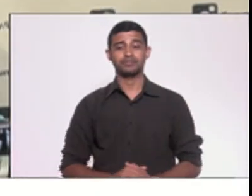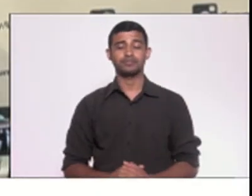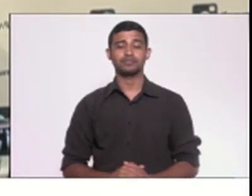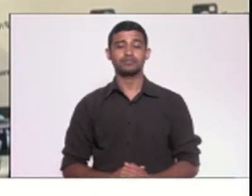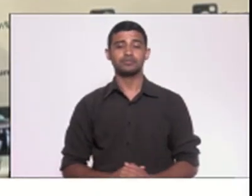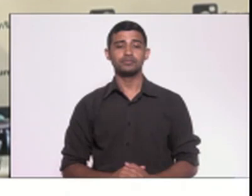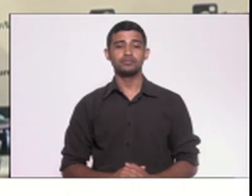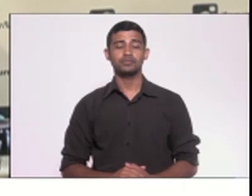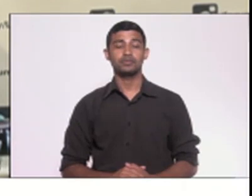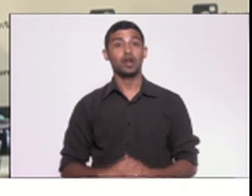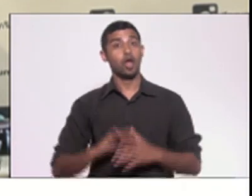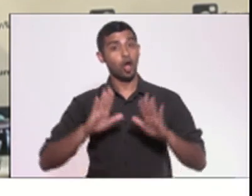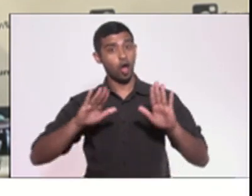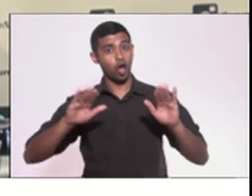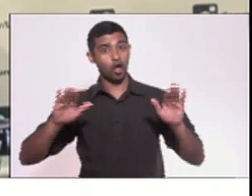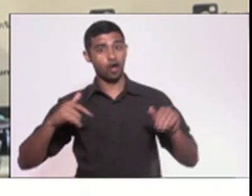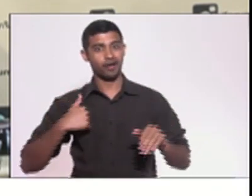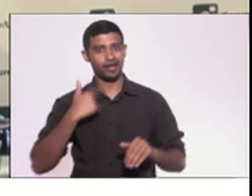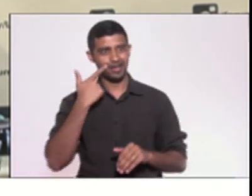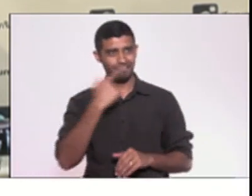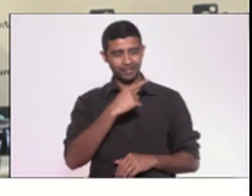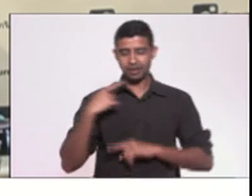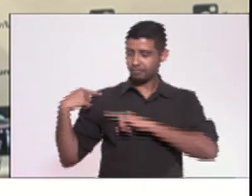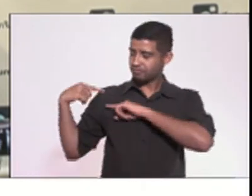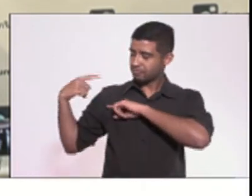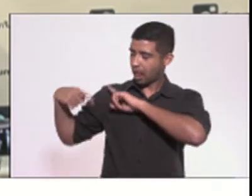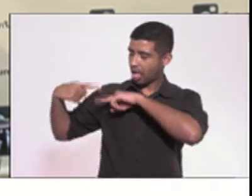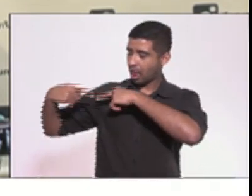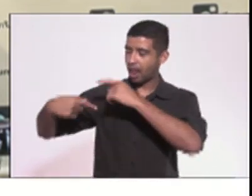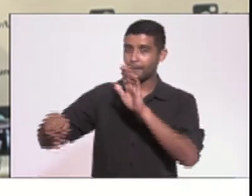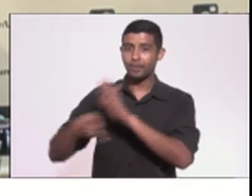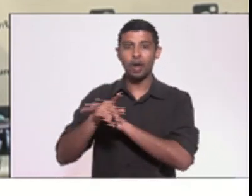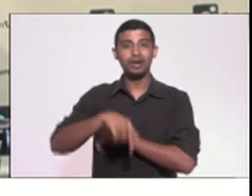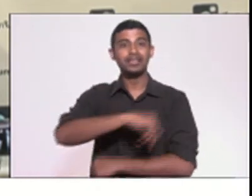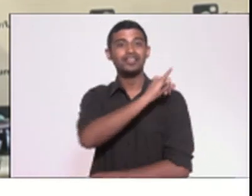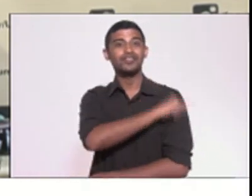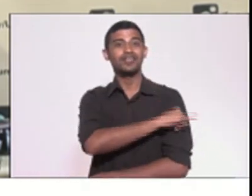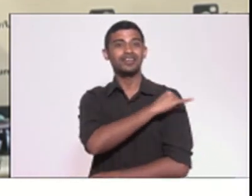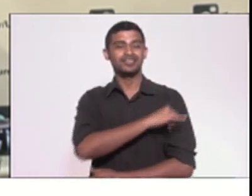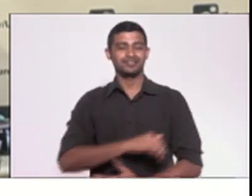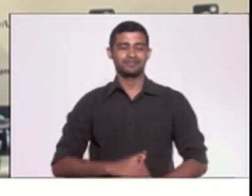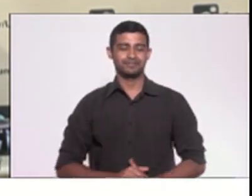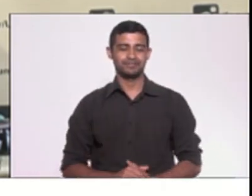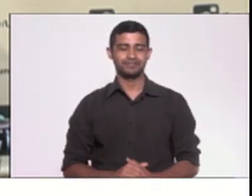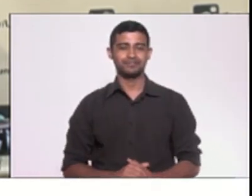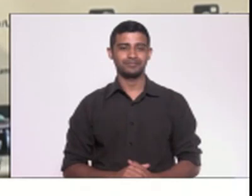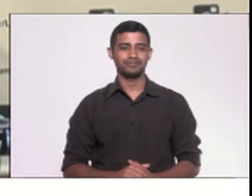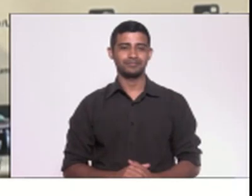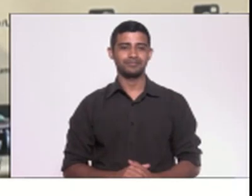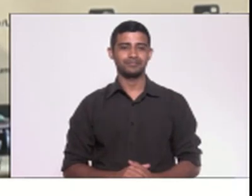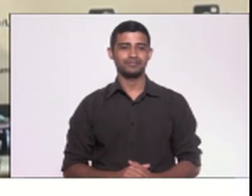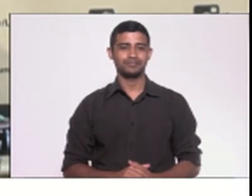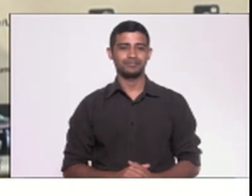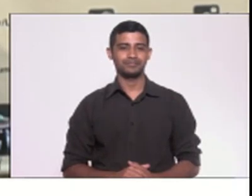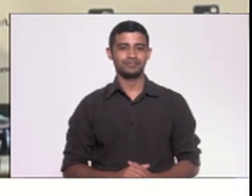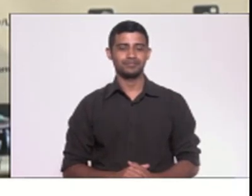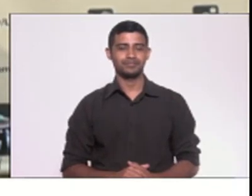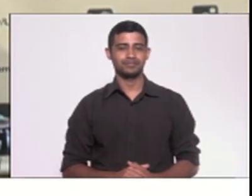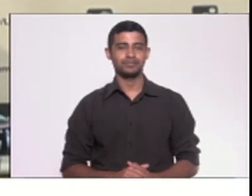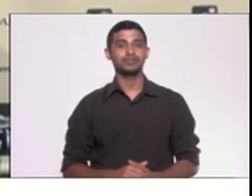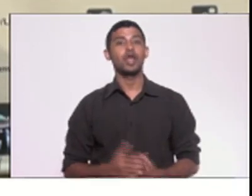E aí, pessoal, esse arranjo da cadeia produtiva aqui do Rio de Janeiro. Nós temos, no primeiro elo aqui